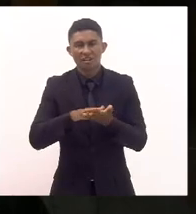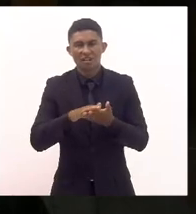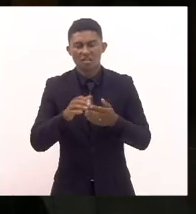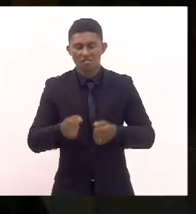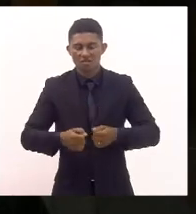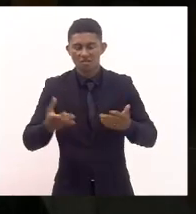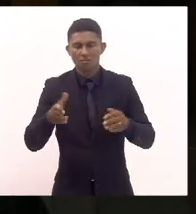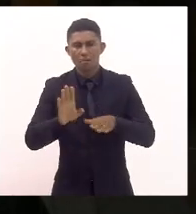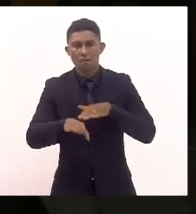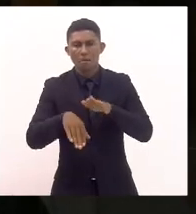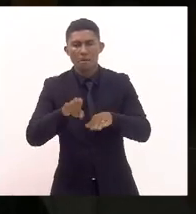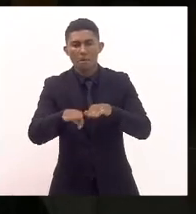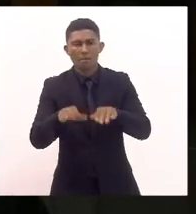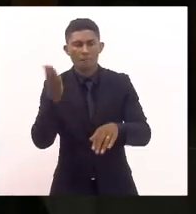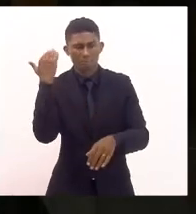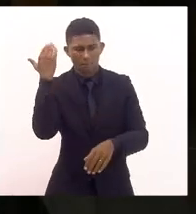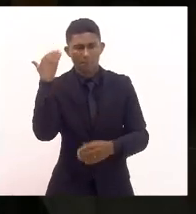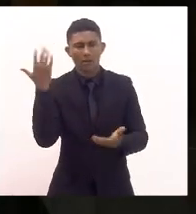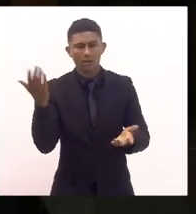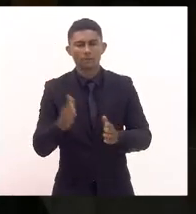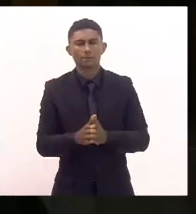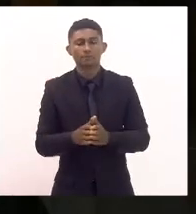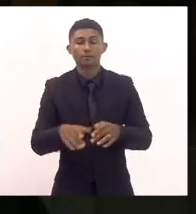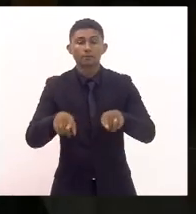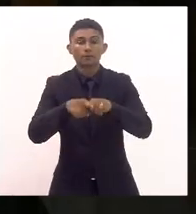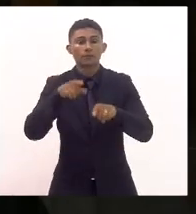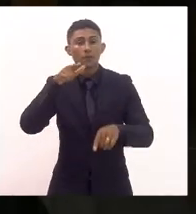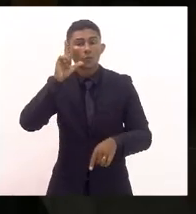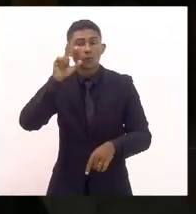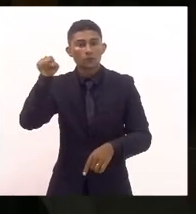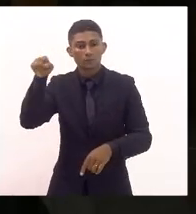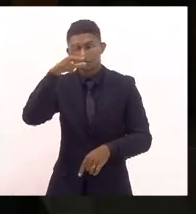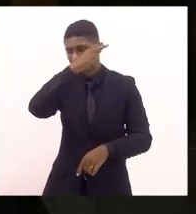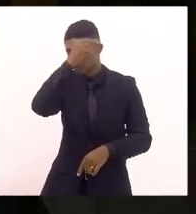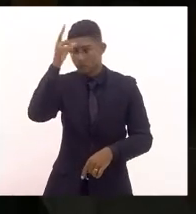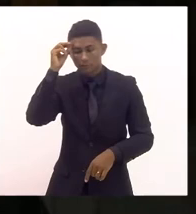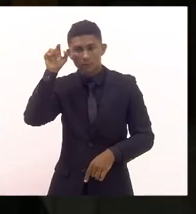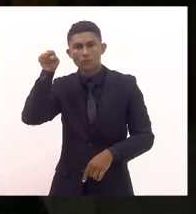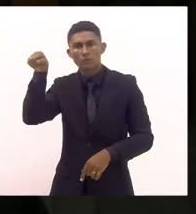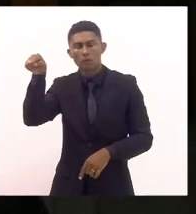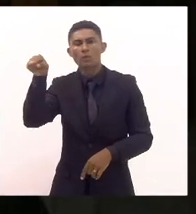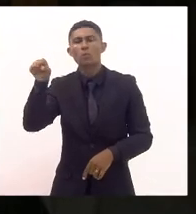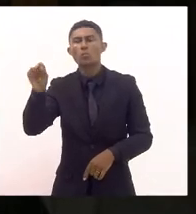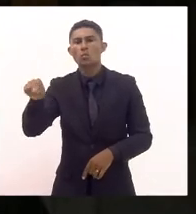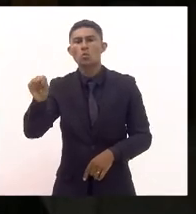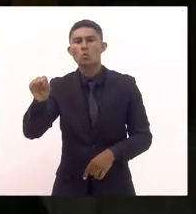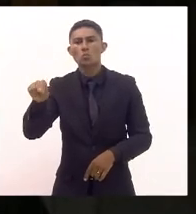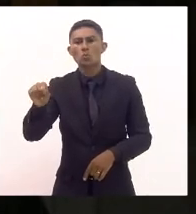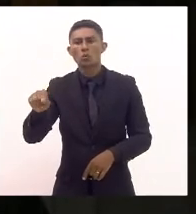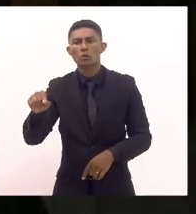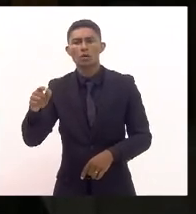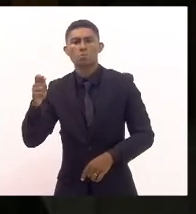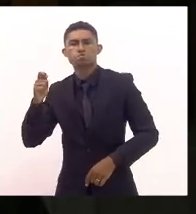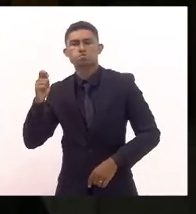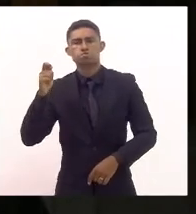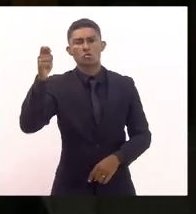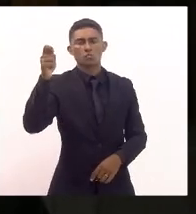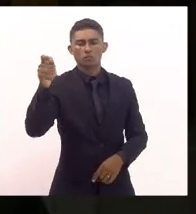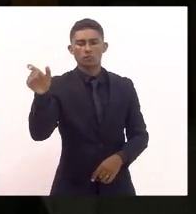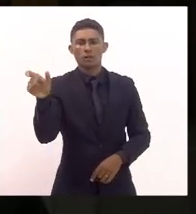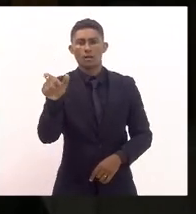senhora Presidente falar que ontem o prefeito Vladimir lançou o cartão goitacá